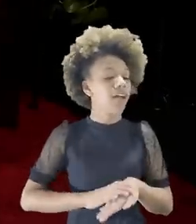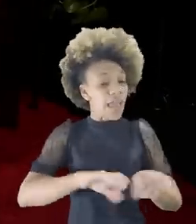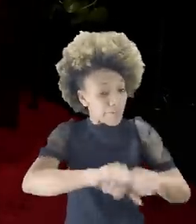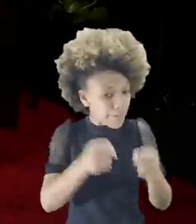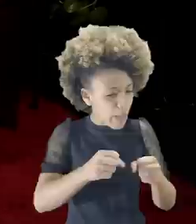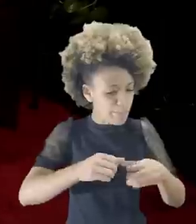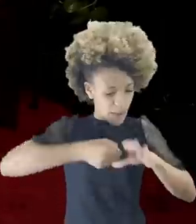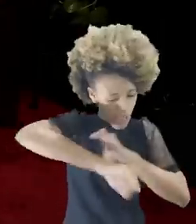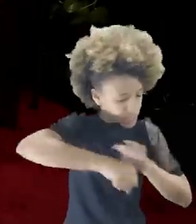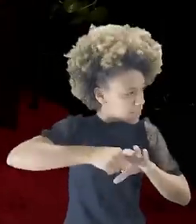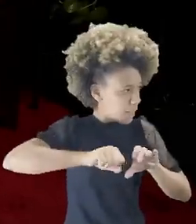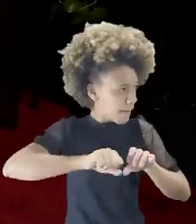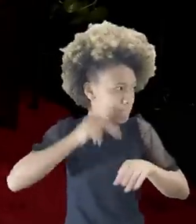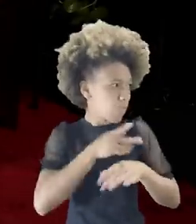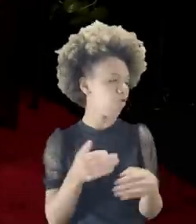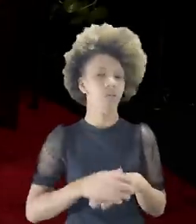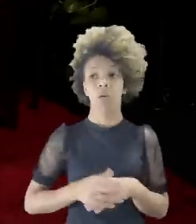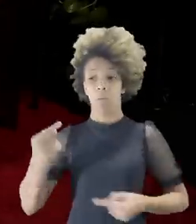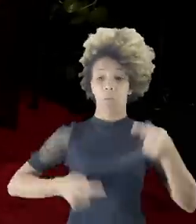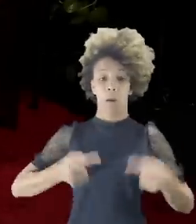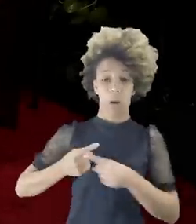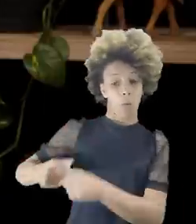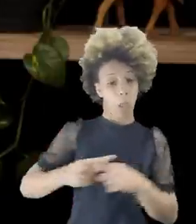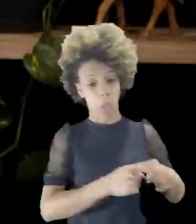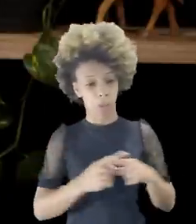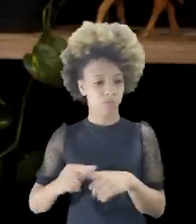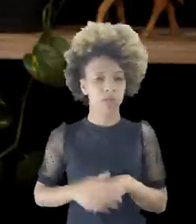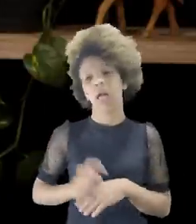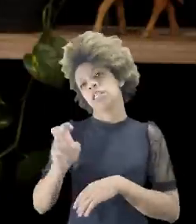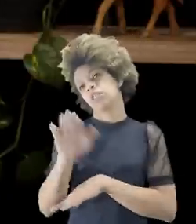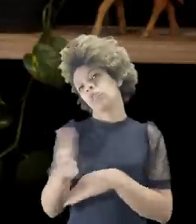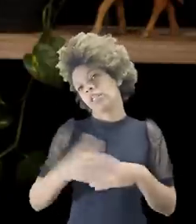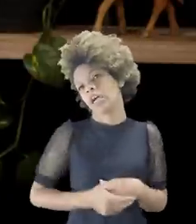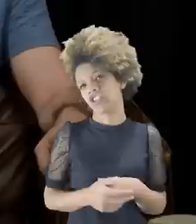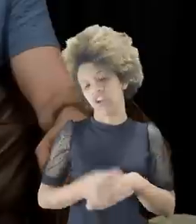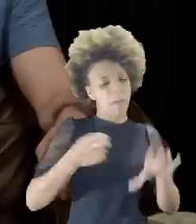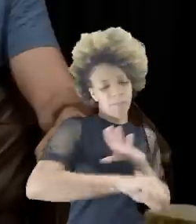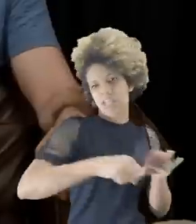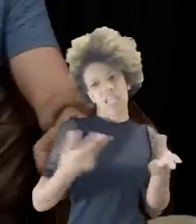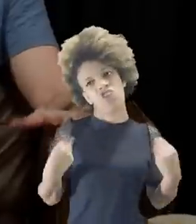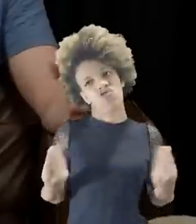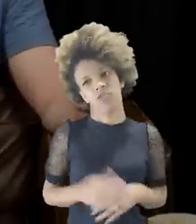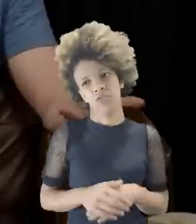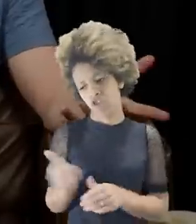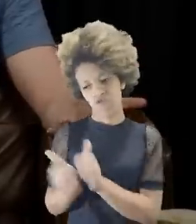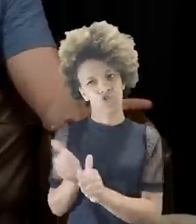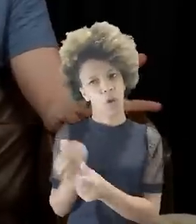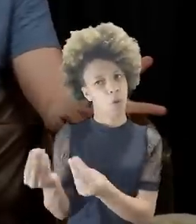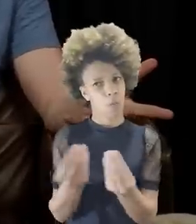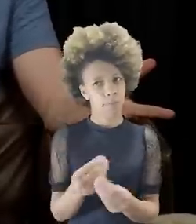é a rixa futebol é o cara vai usar cinco da tarde jogando Porque se o cara vai quebrar